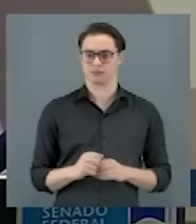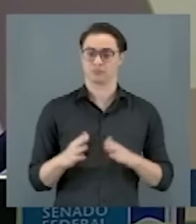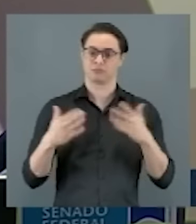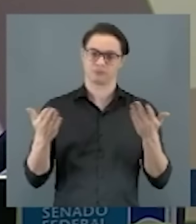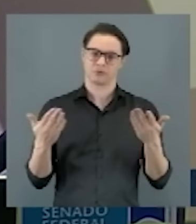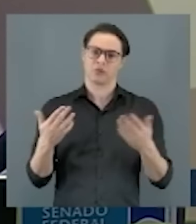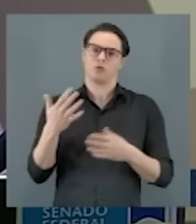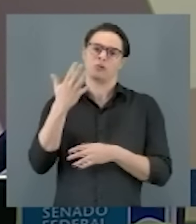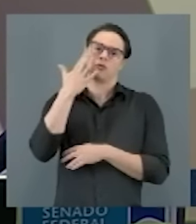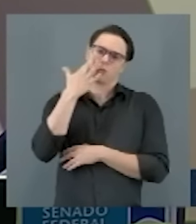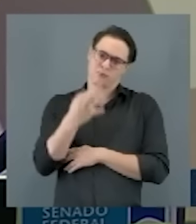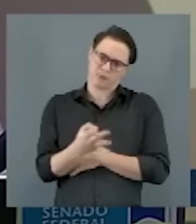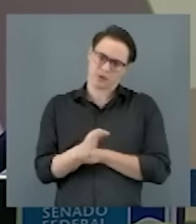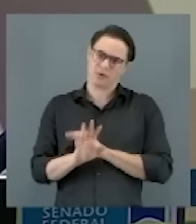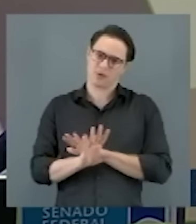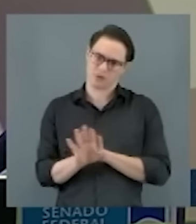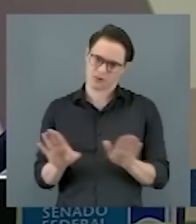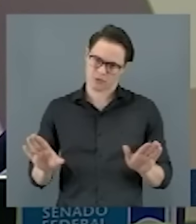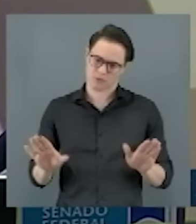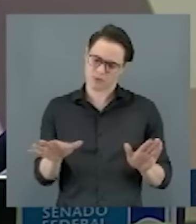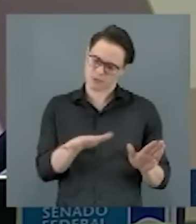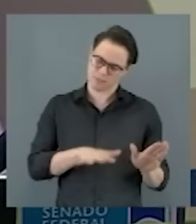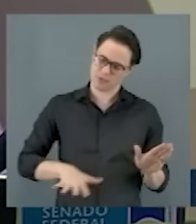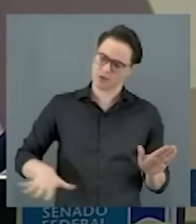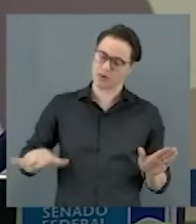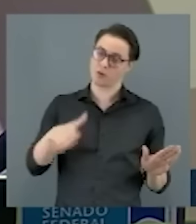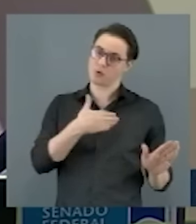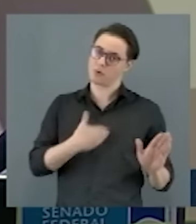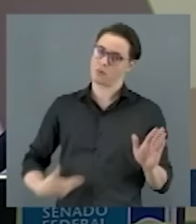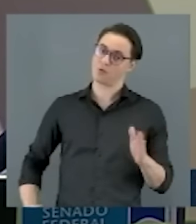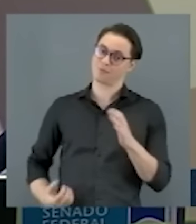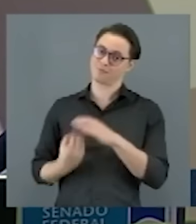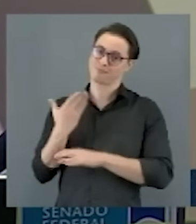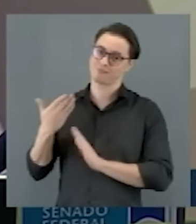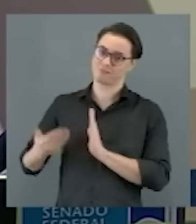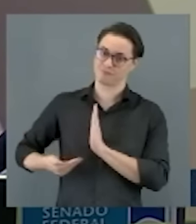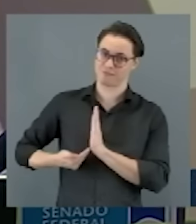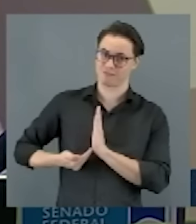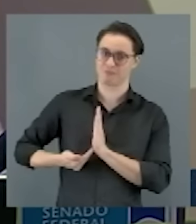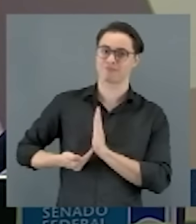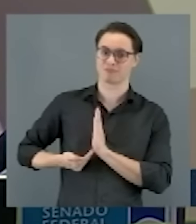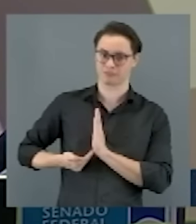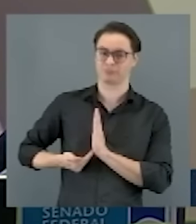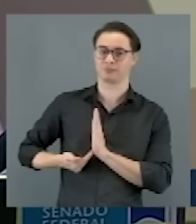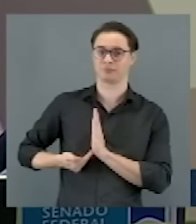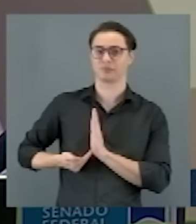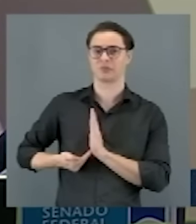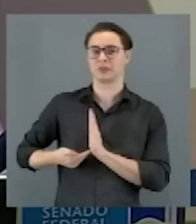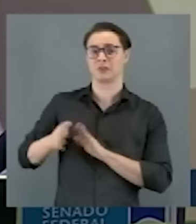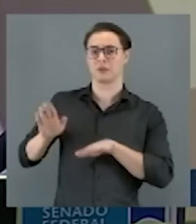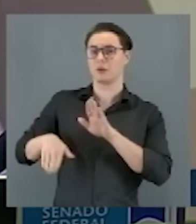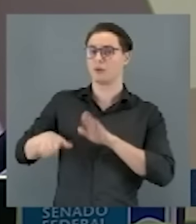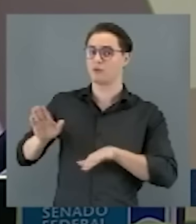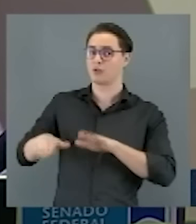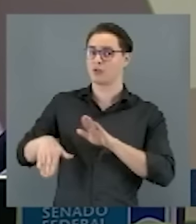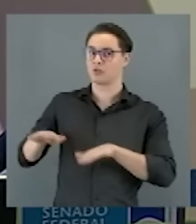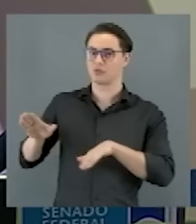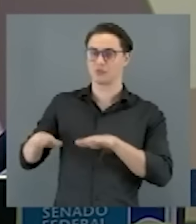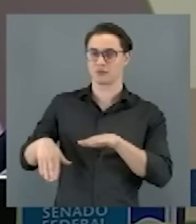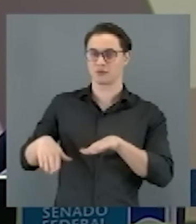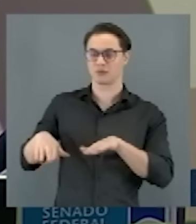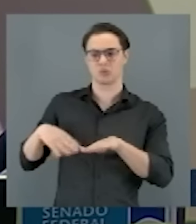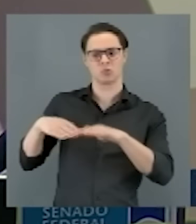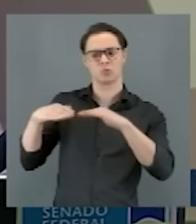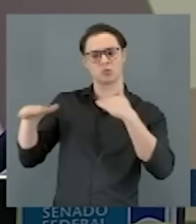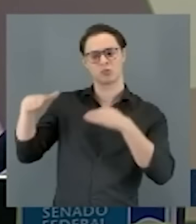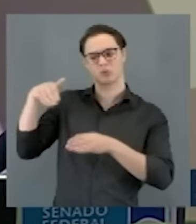compreendendo justamente o ambiente em que o governo criou na Câmara dos Deputados e talvez, não com meu voto, mas